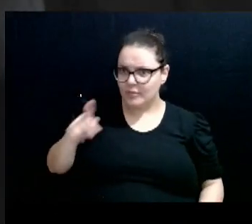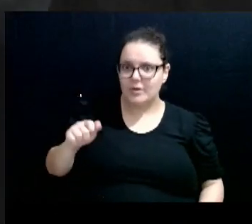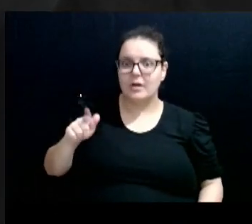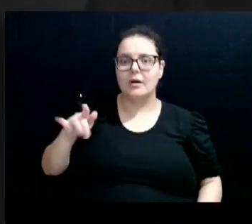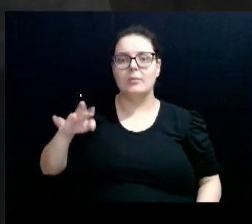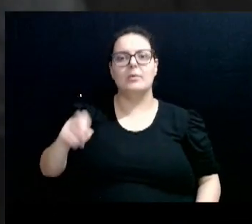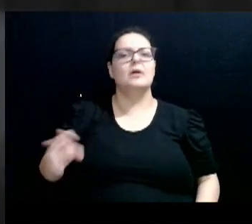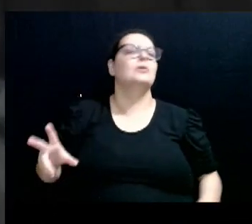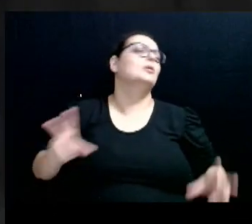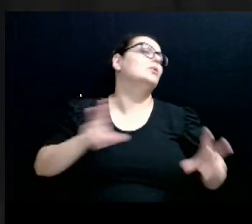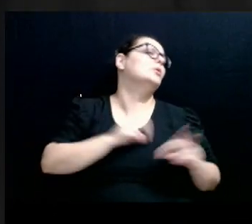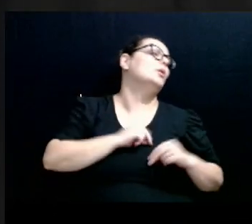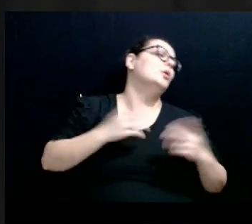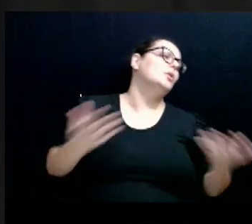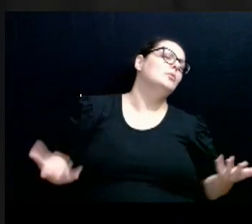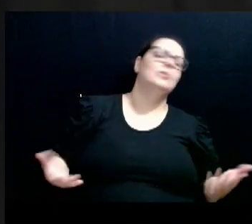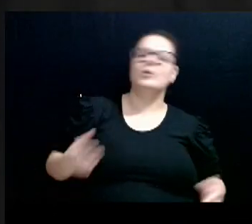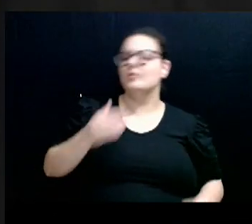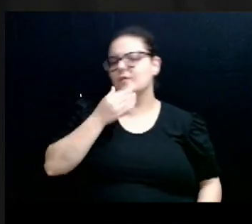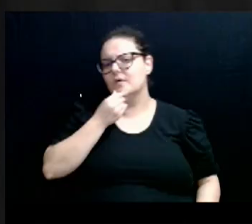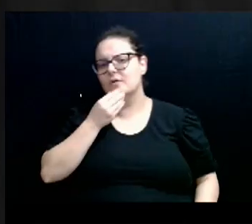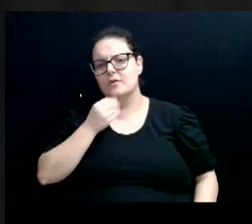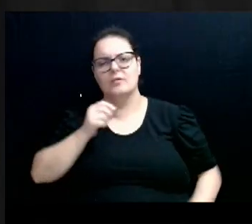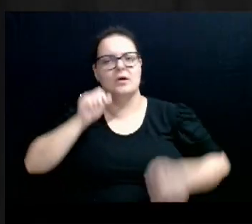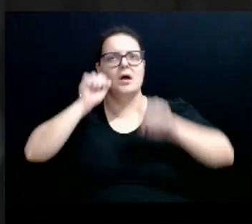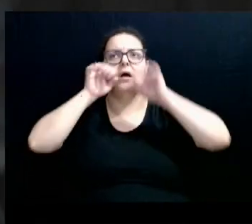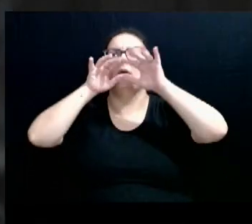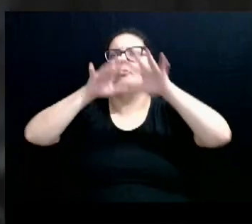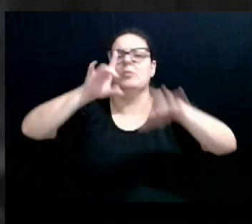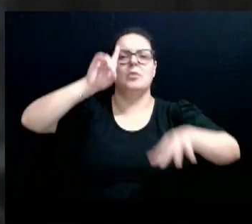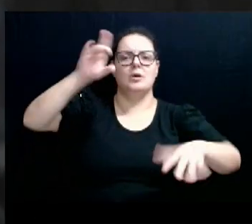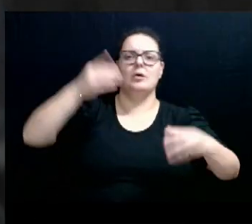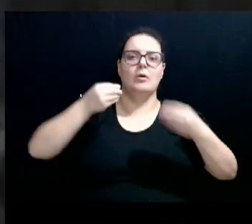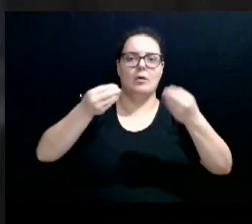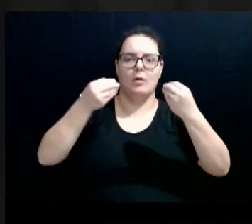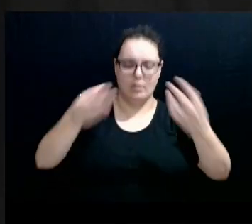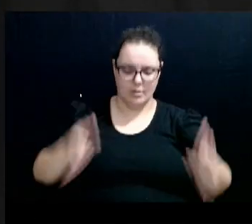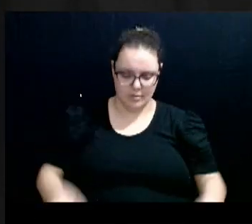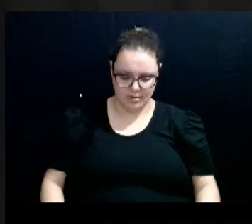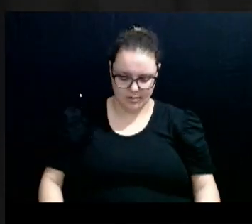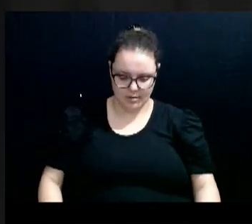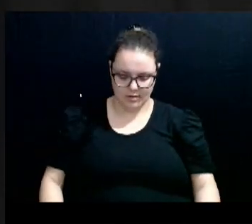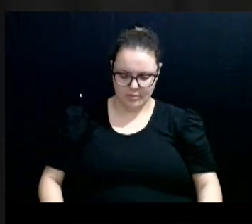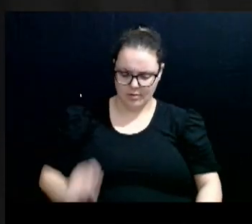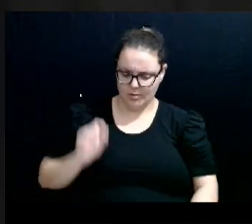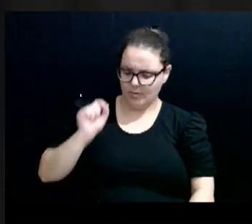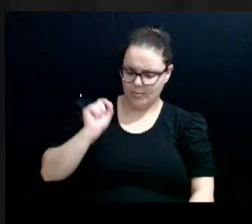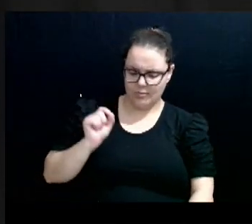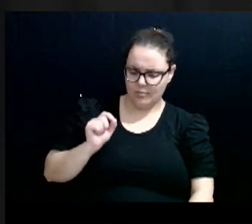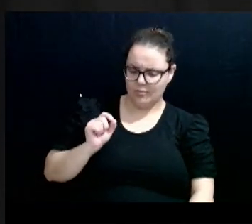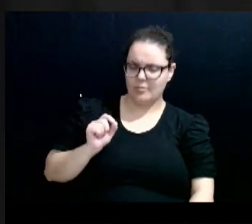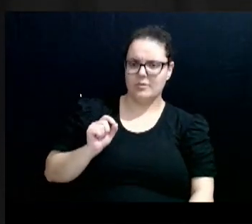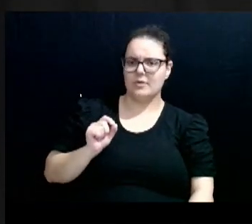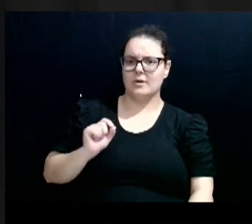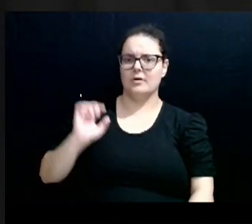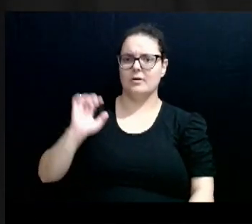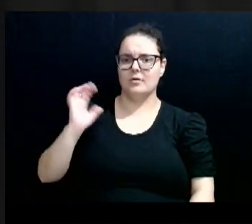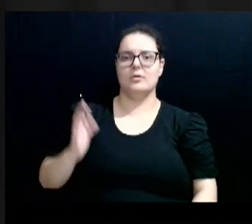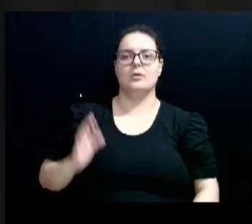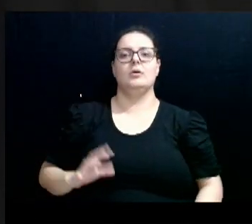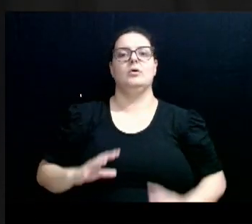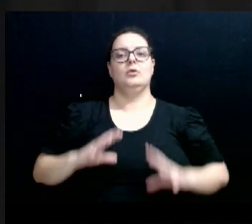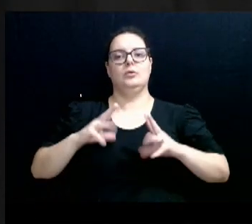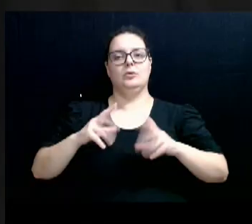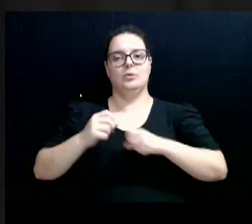é um homem abençoado por Deus, né? Não é possível. Eu falei: mas o que aconteceu? Ela falou: olha, aqui todo ano tinha um professor de